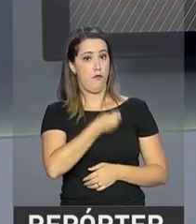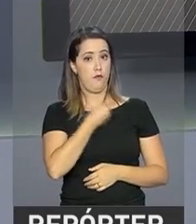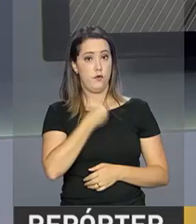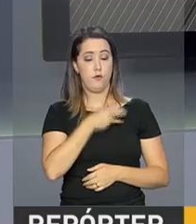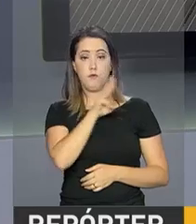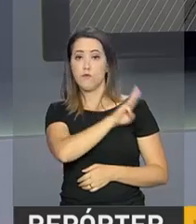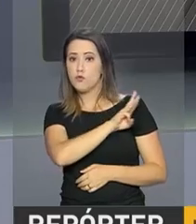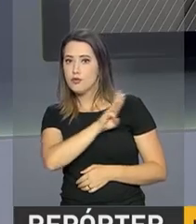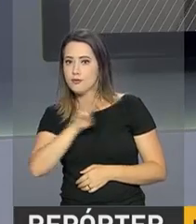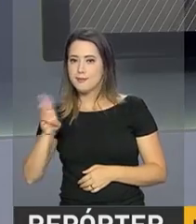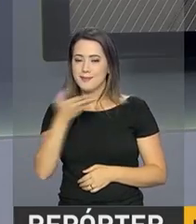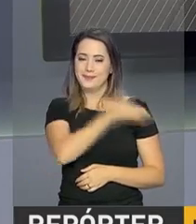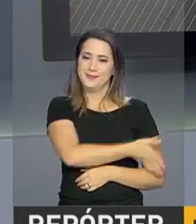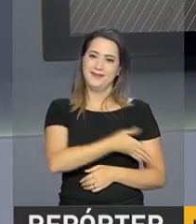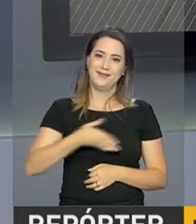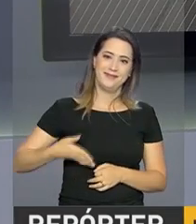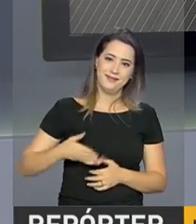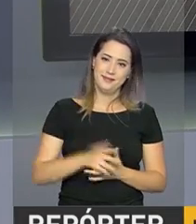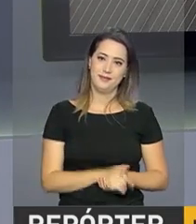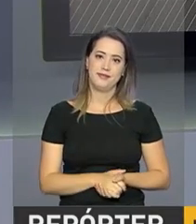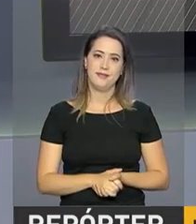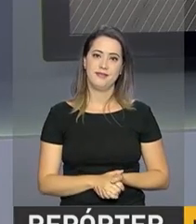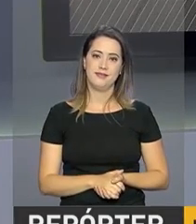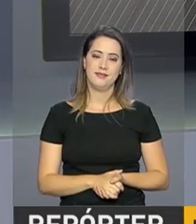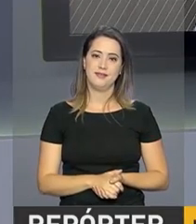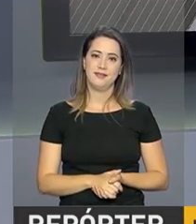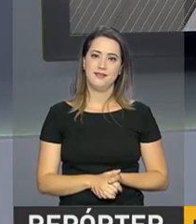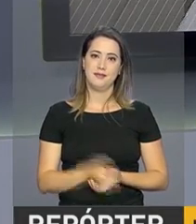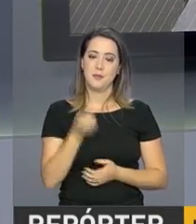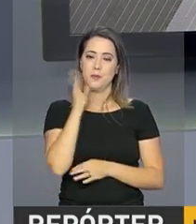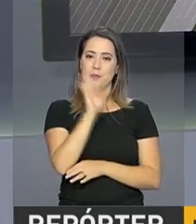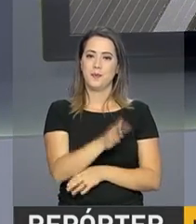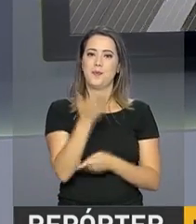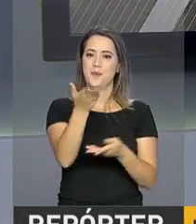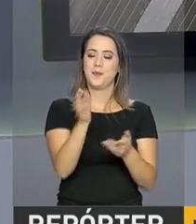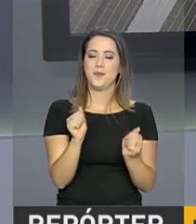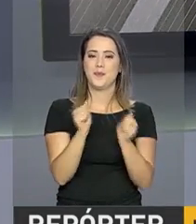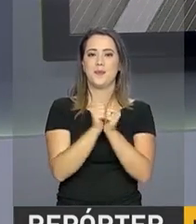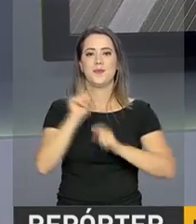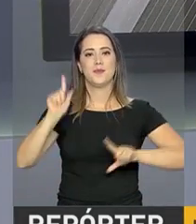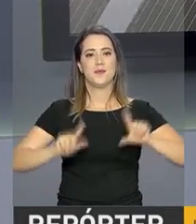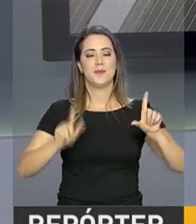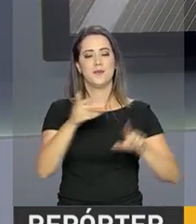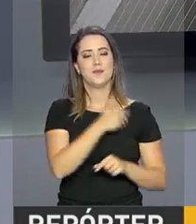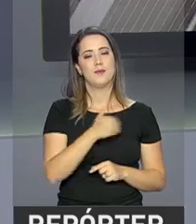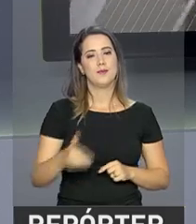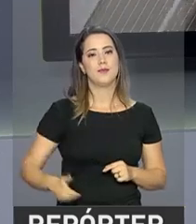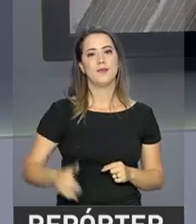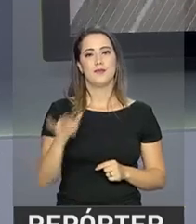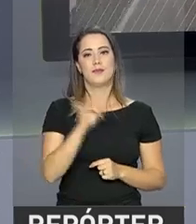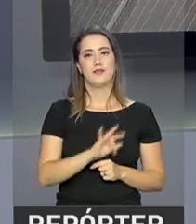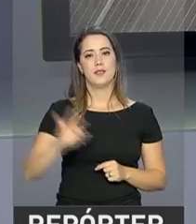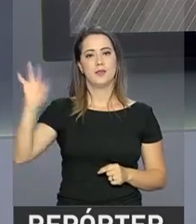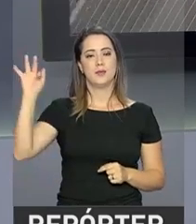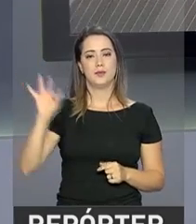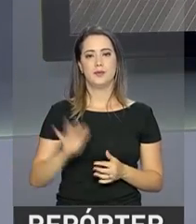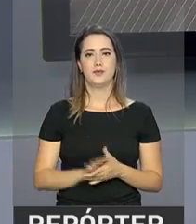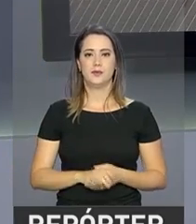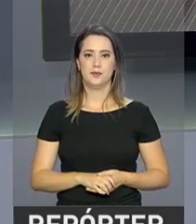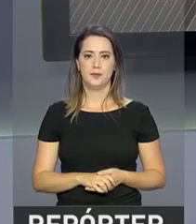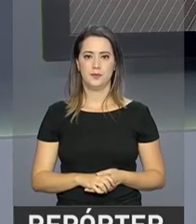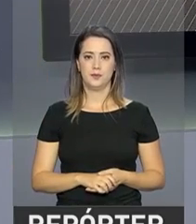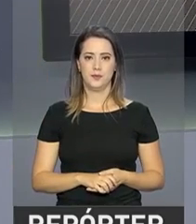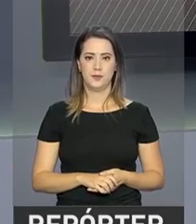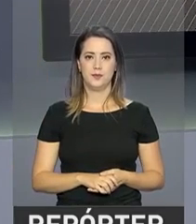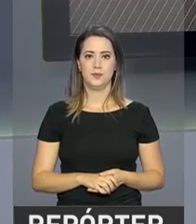toda ao vivo está na página da nbr na internet boa tarde pra você e continue com a gente aqui na nbr a tv do governo